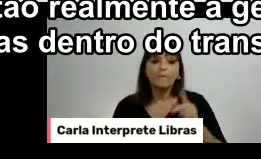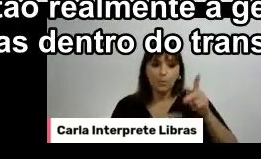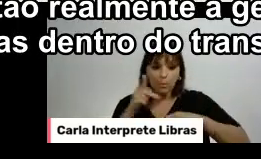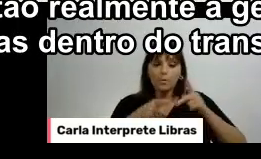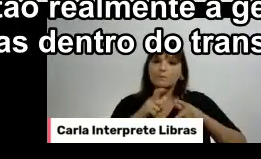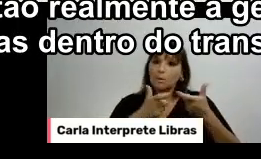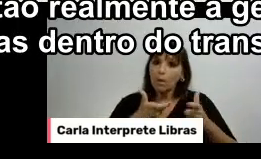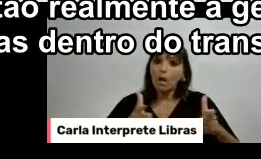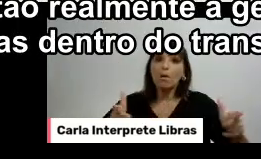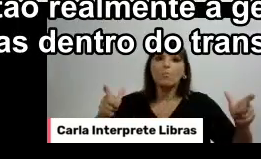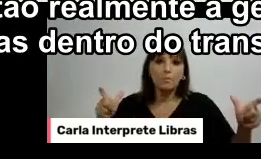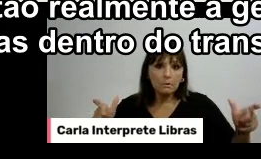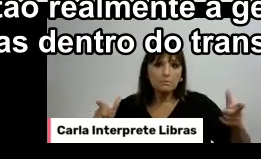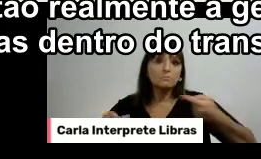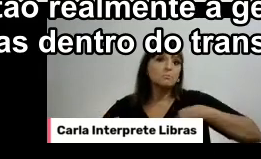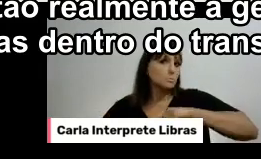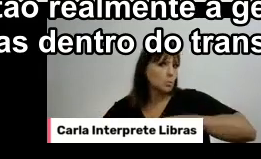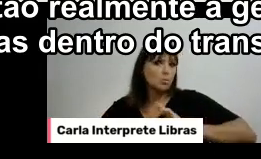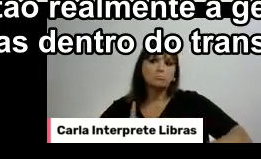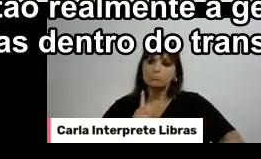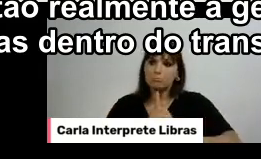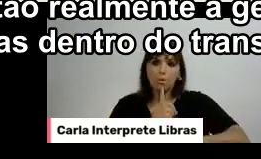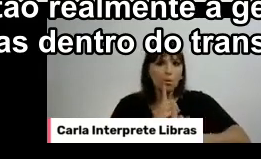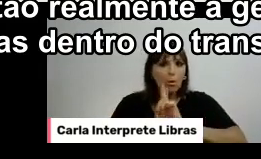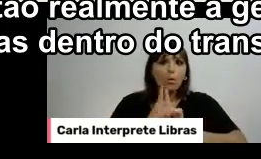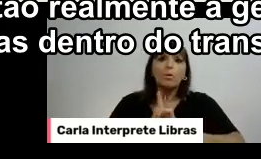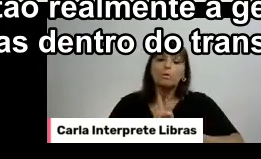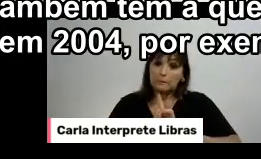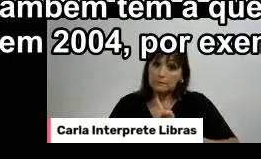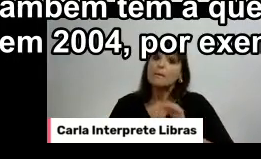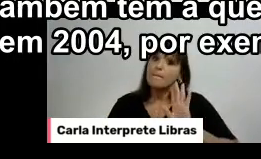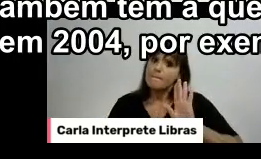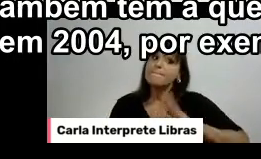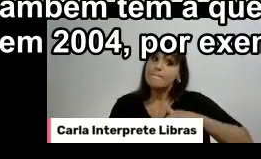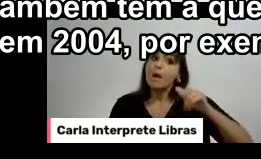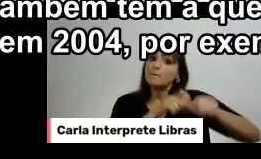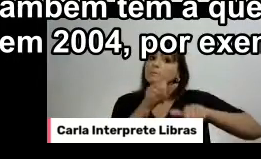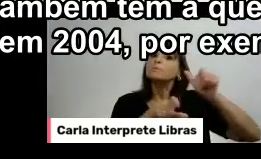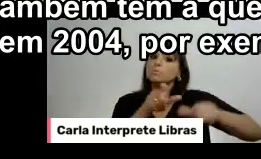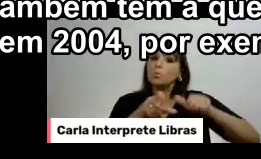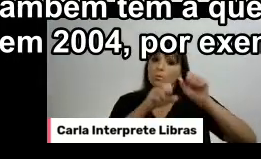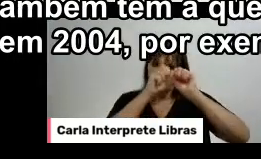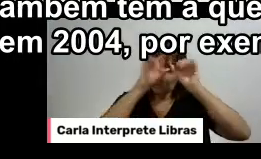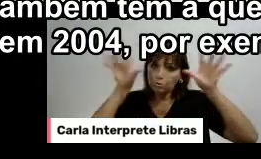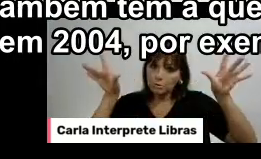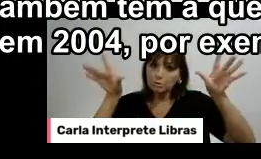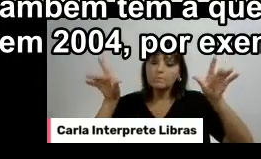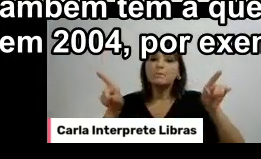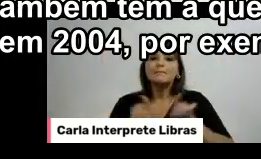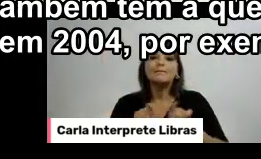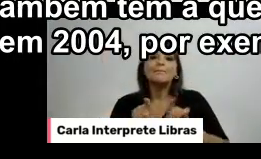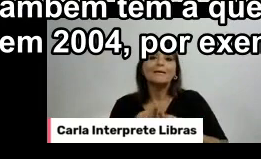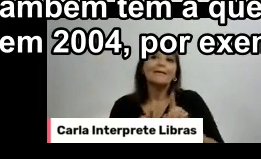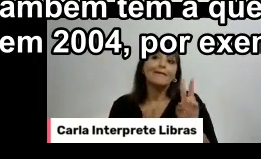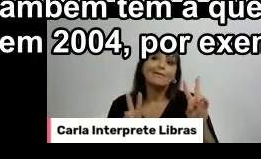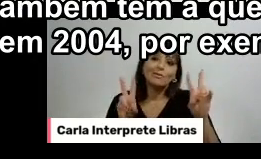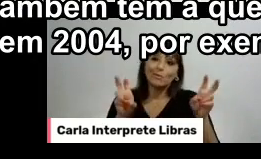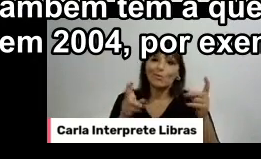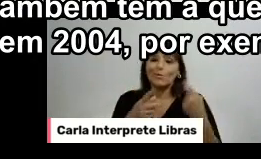vai encontrar mais pessoas dentro do transtorno do espectro autista, mas também tem a questão de que, antigamente,